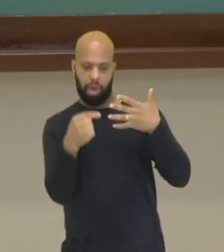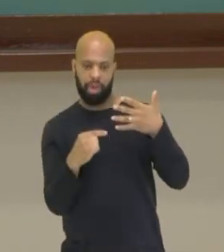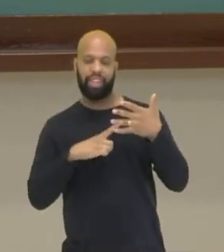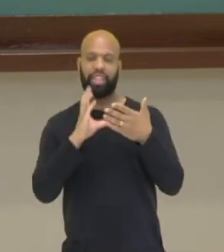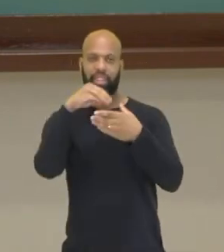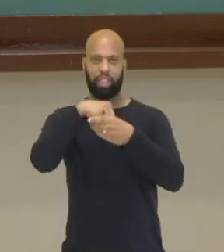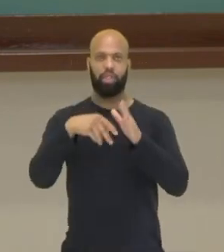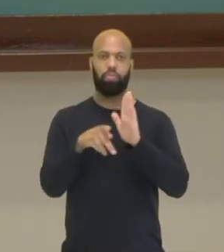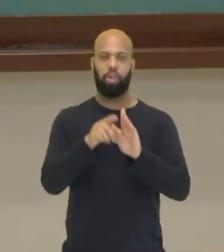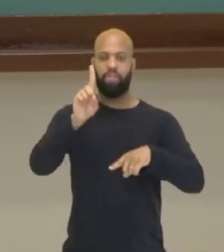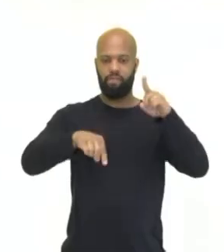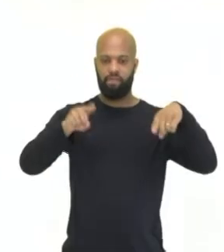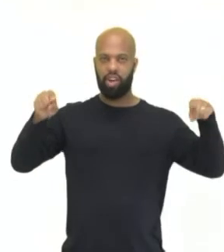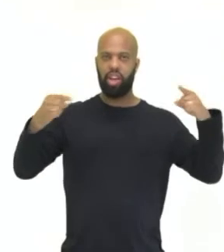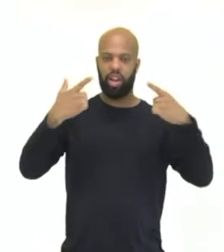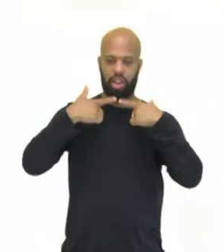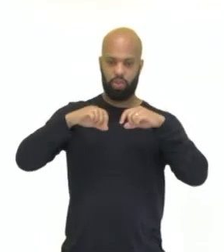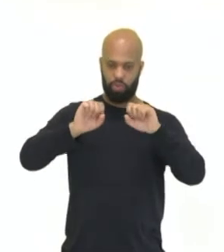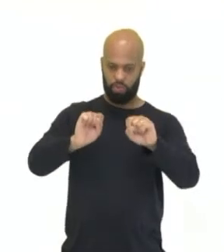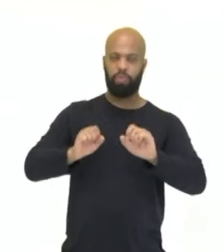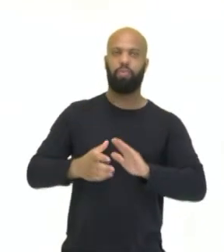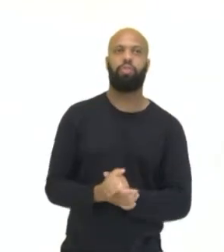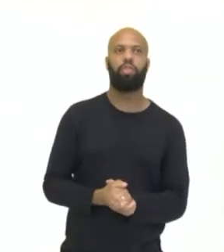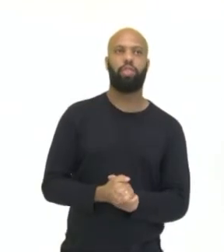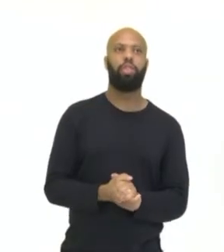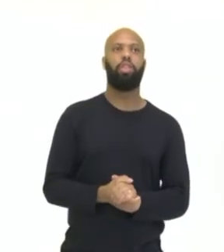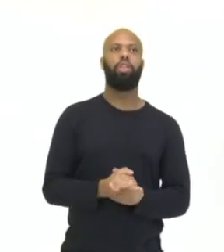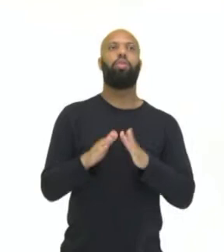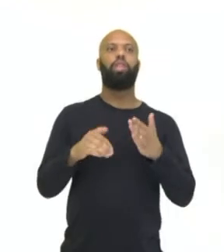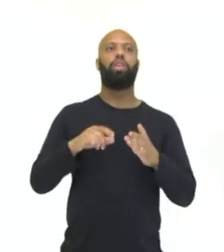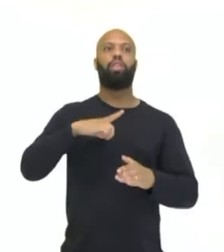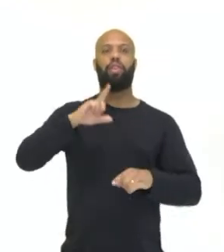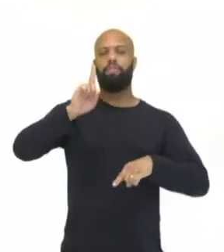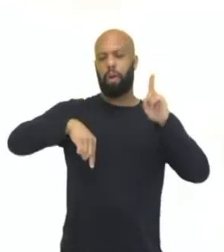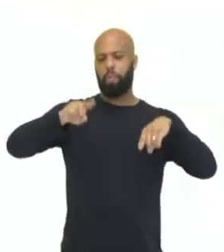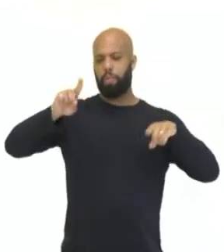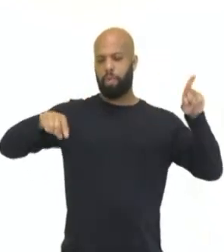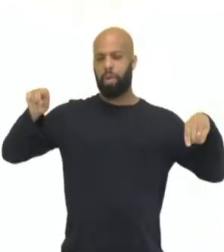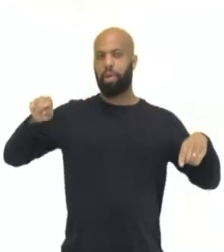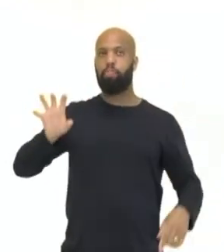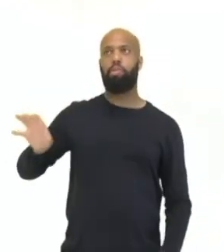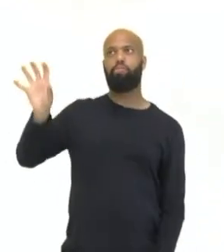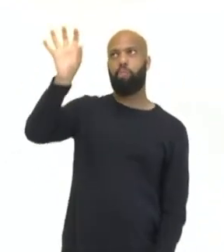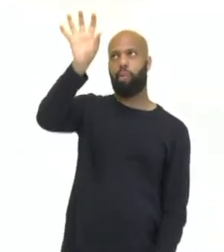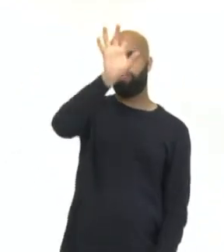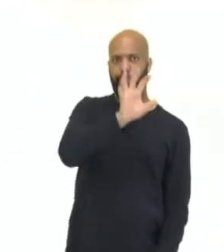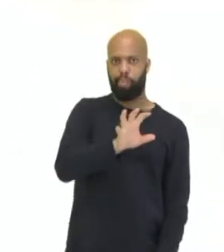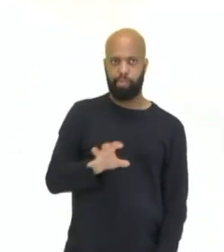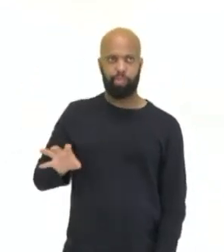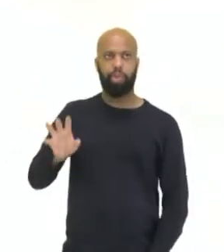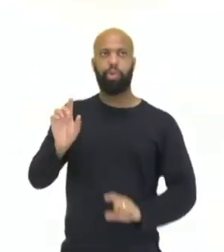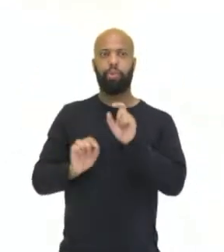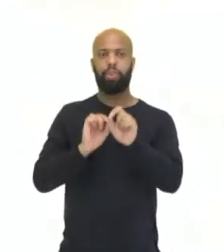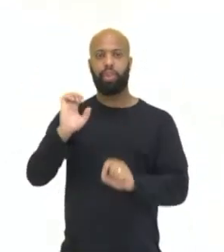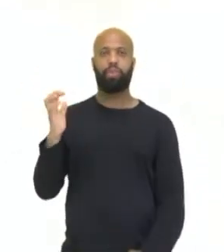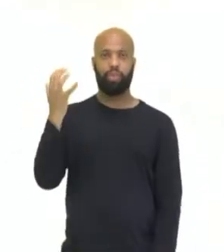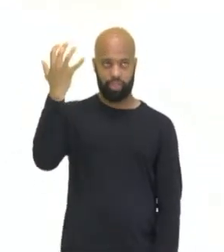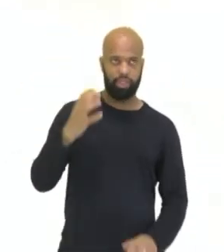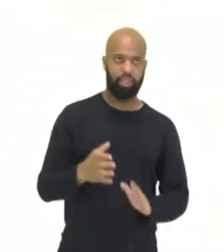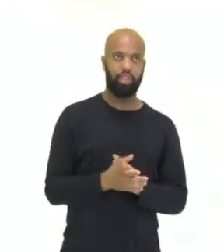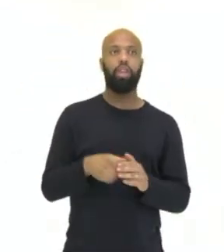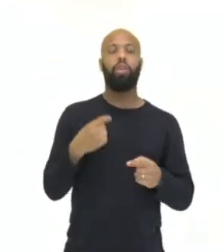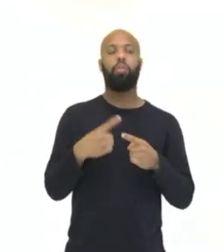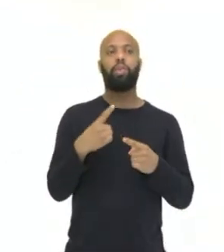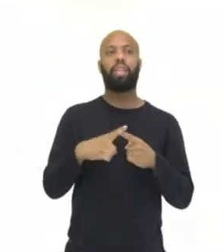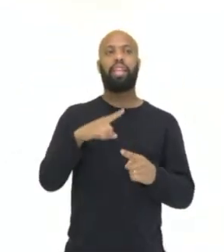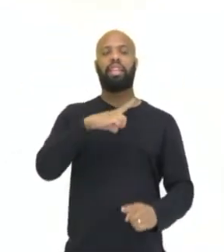da variação regional. Primeiramente, né, essa variação regional aqui, ela ocorre, né, porque